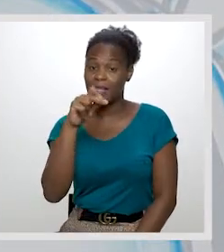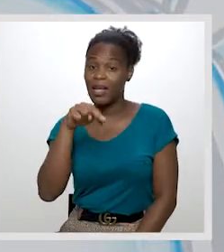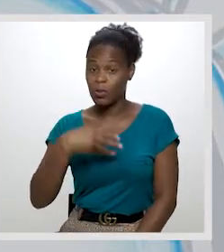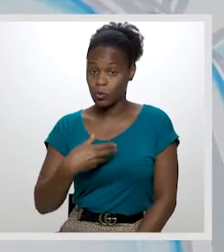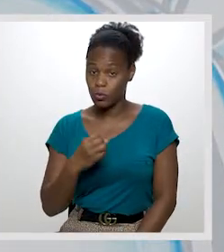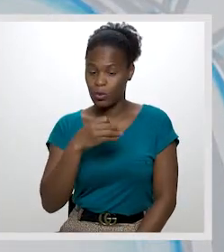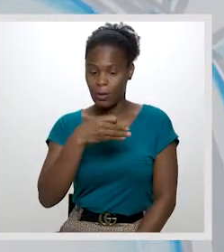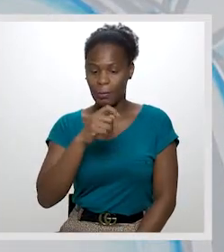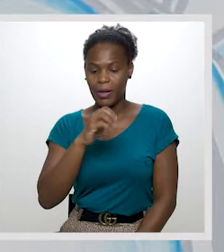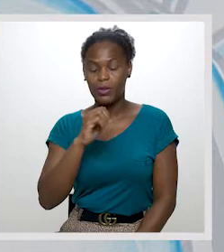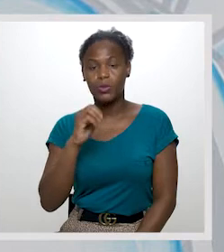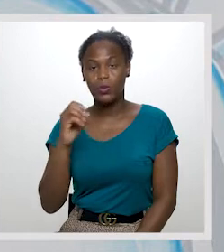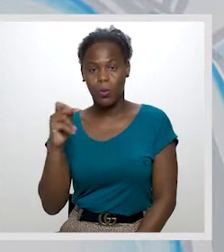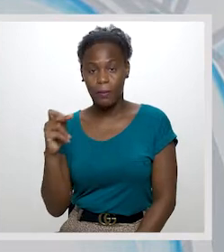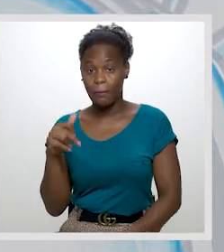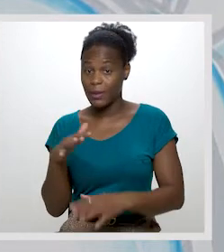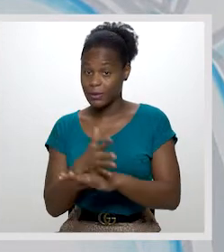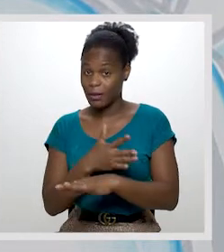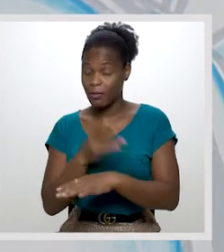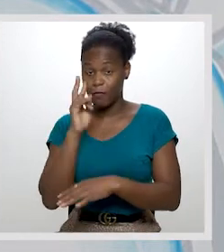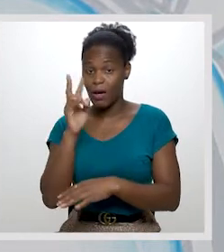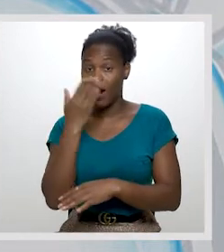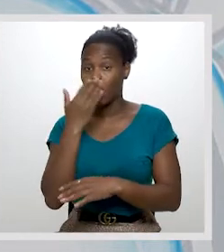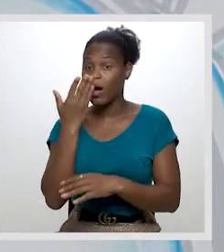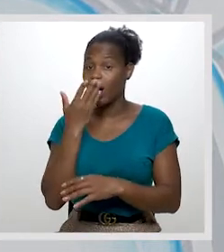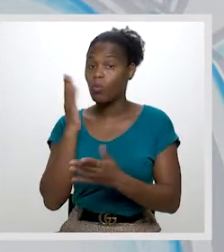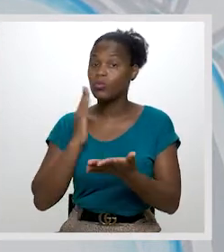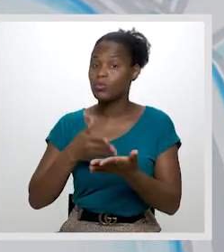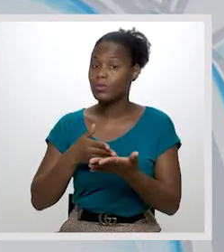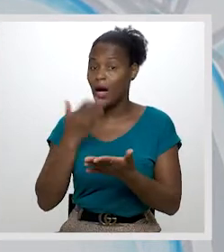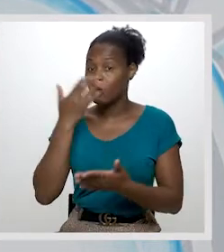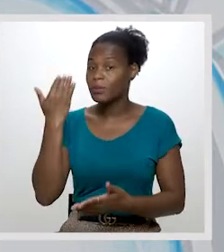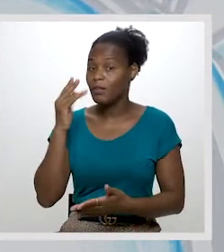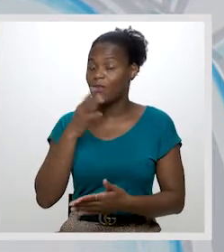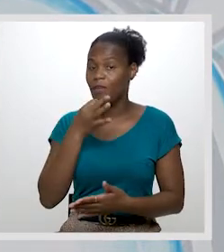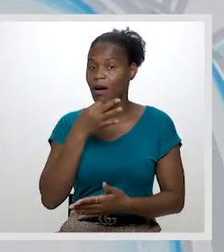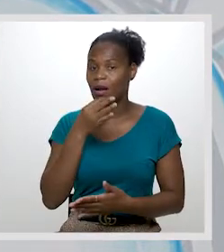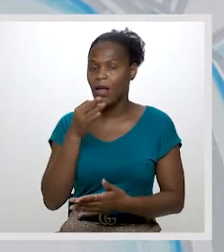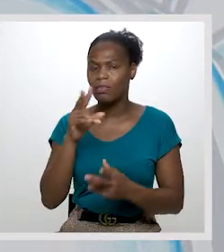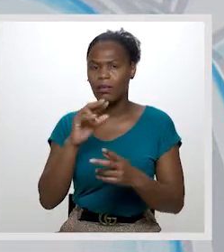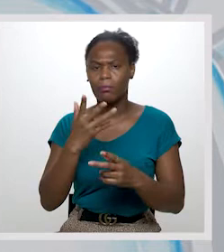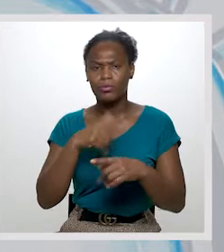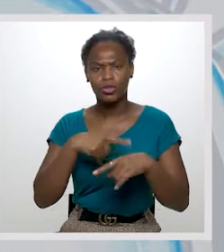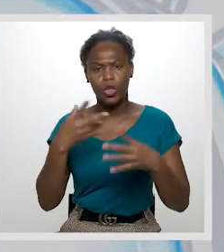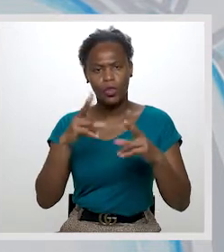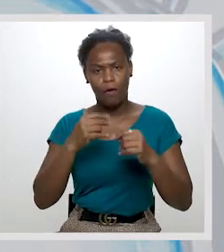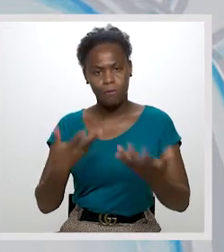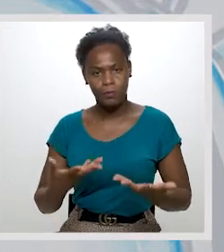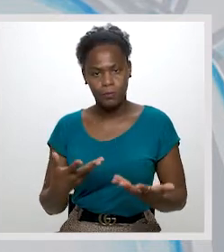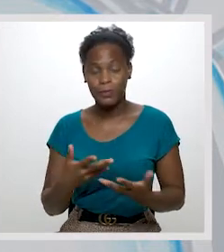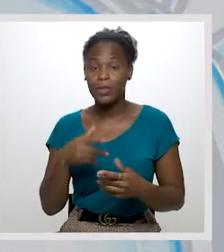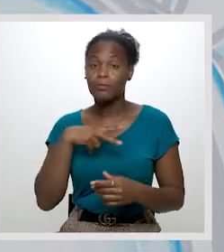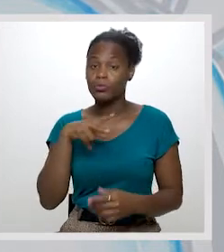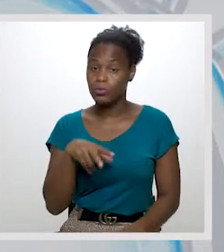começar revendo a matéria da nossa última aula. Na aula passada falámos do modernismo em Portugal. Nós vimos